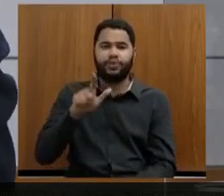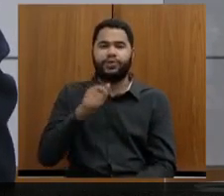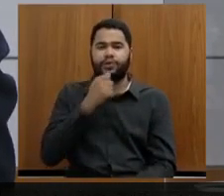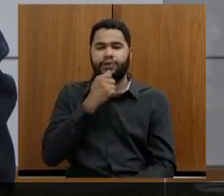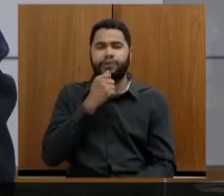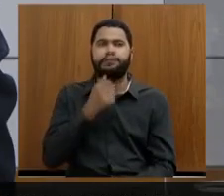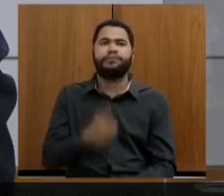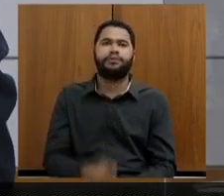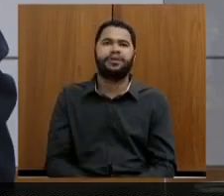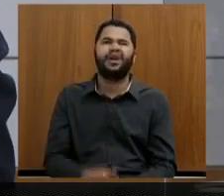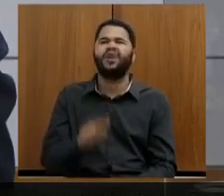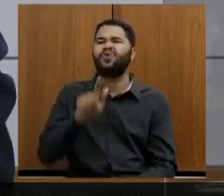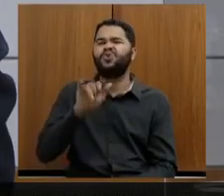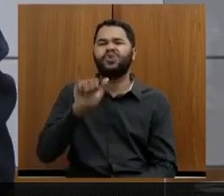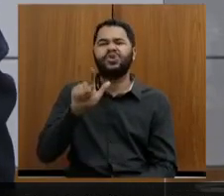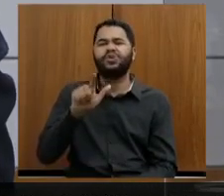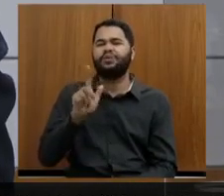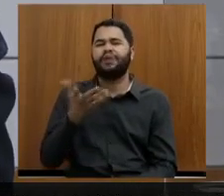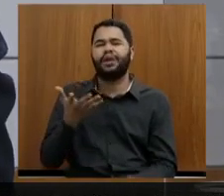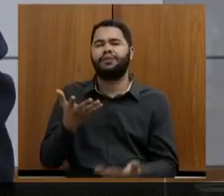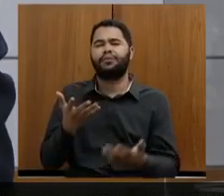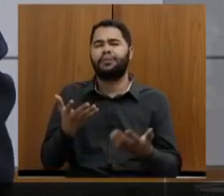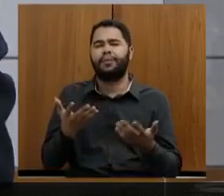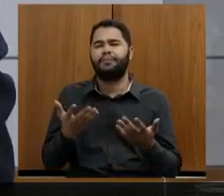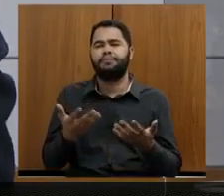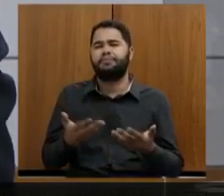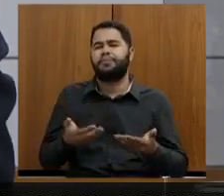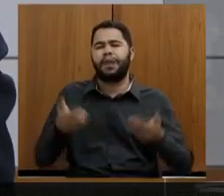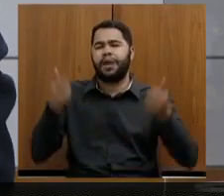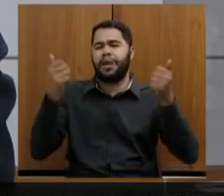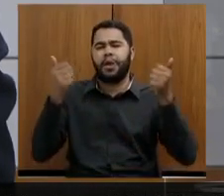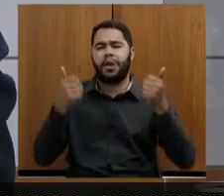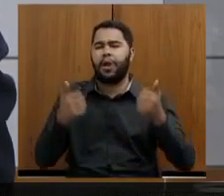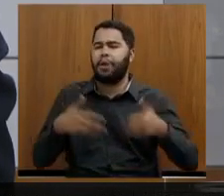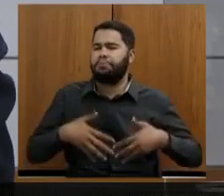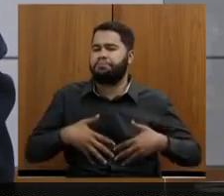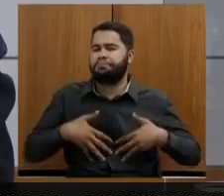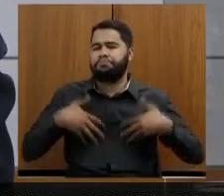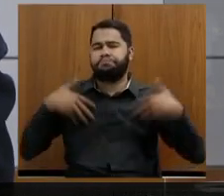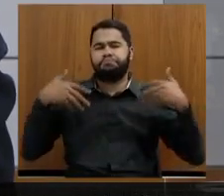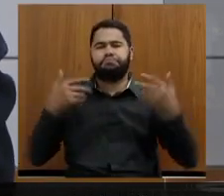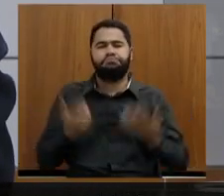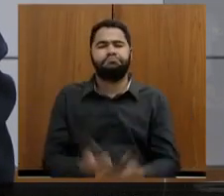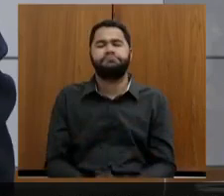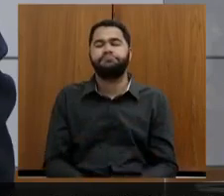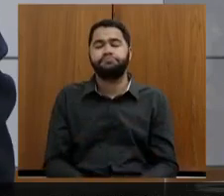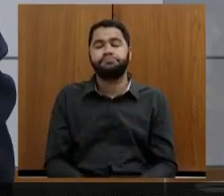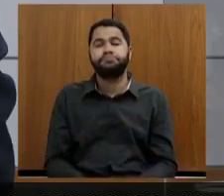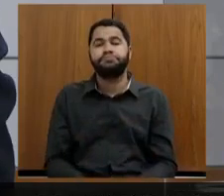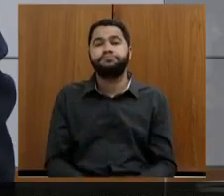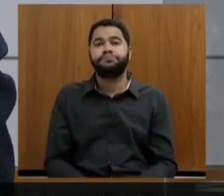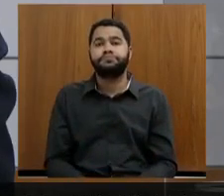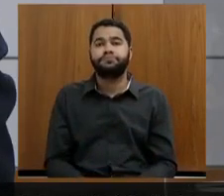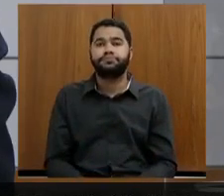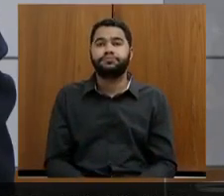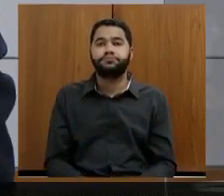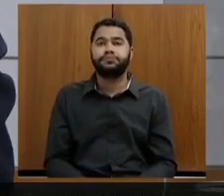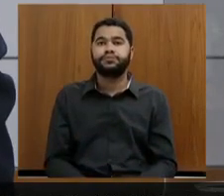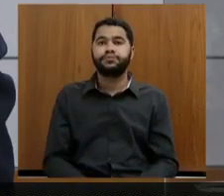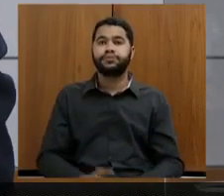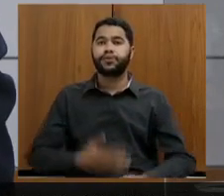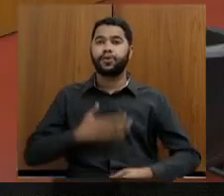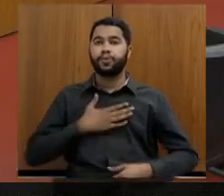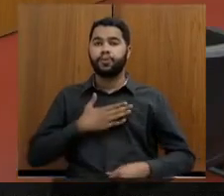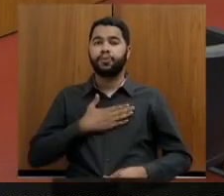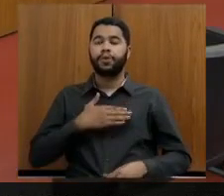mas o Gilson energia melhor limpa bom então é o